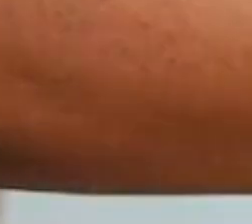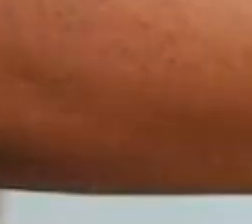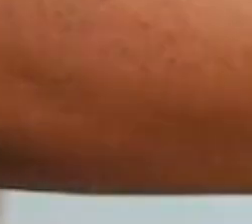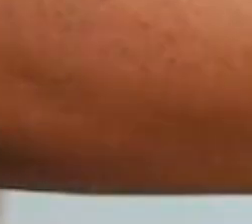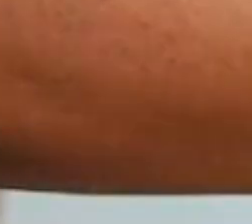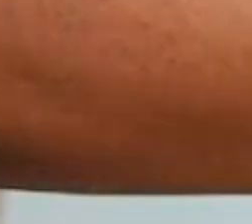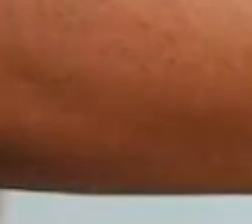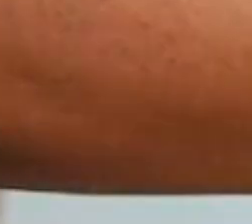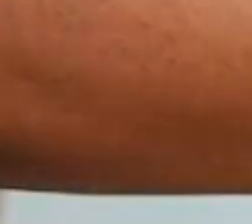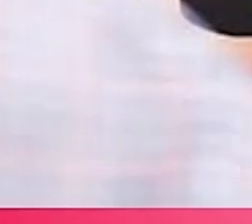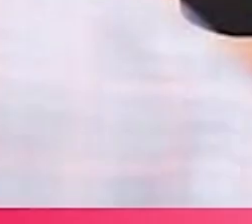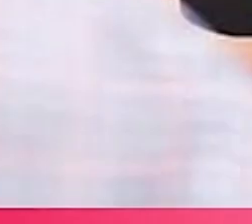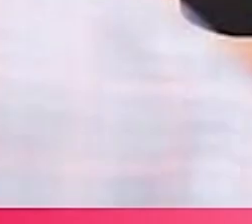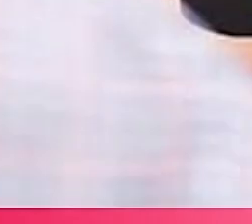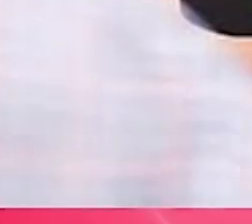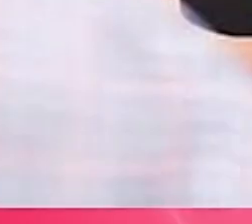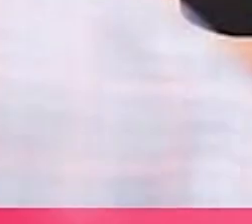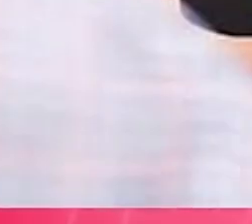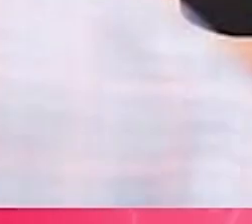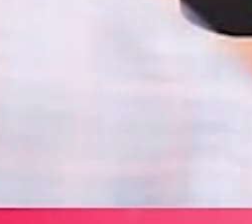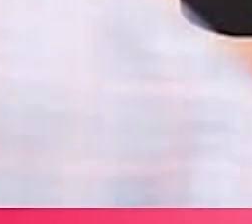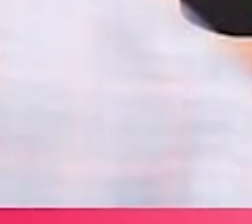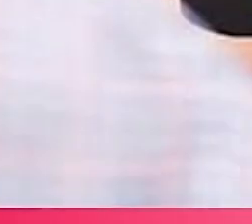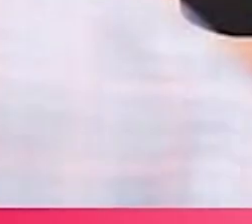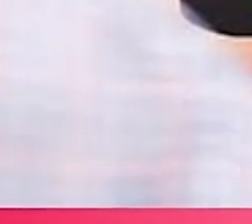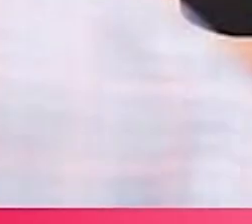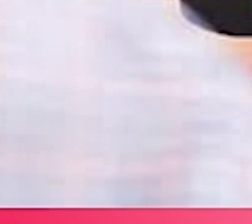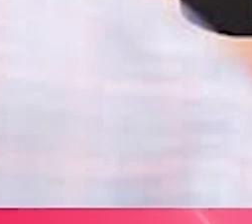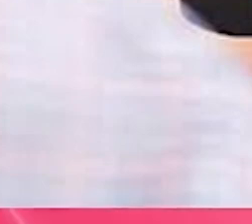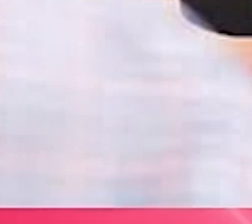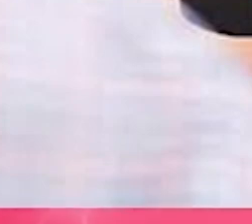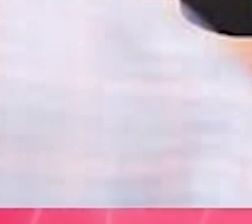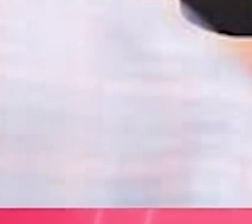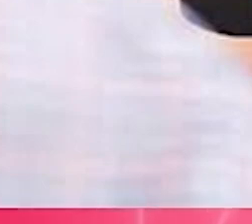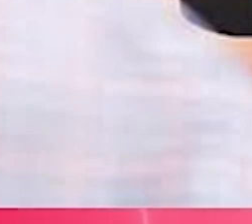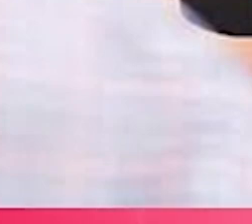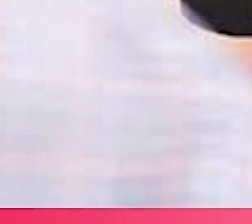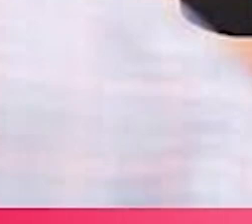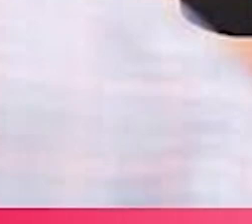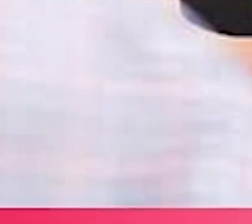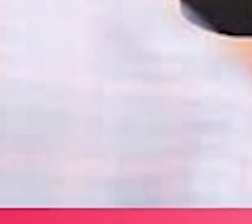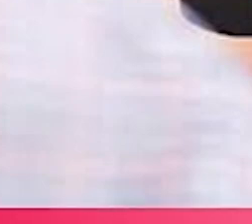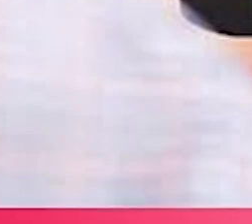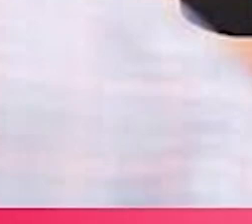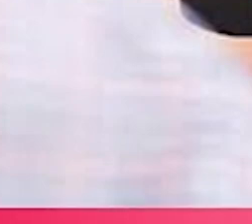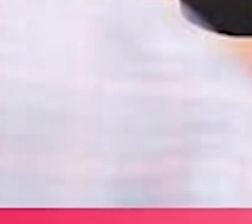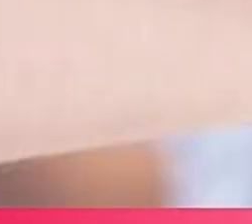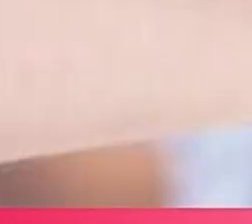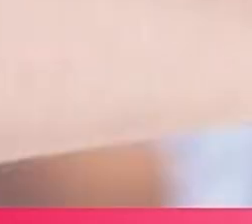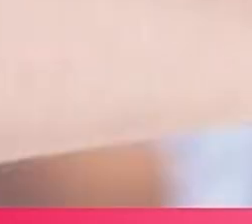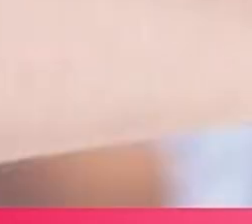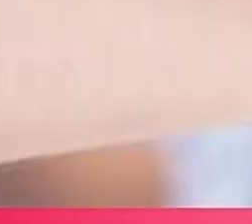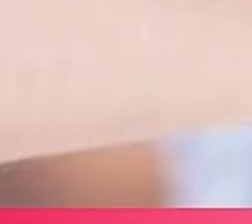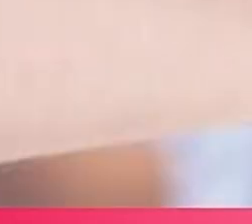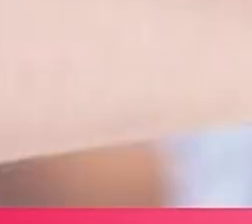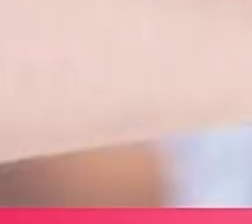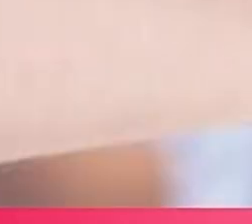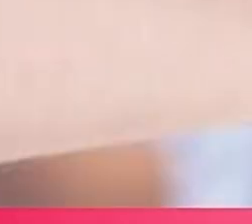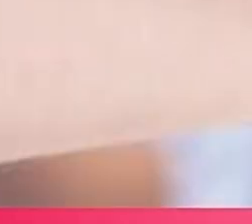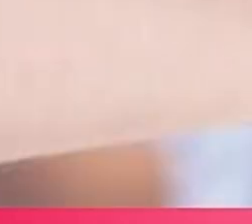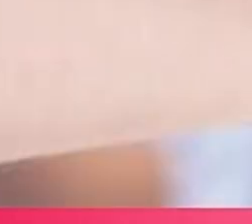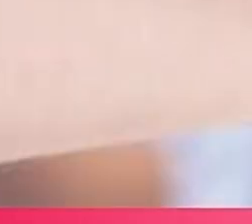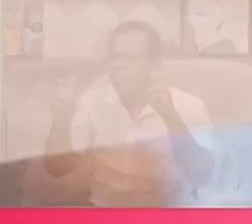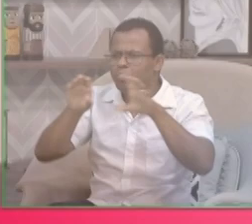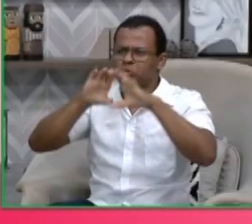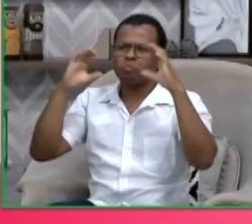da Universidade Federal de Sergipe preparou uma programação mais que especial. E para saber mais aí sobre esse